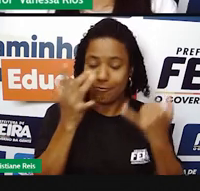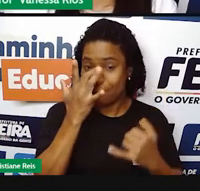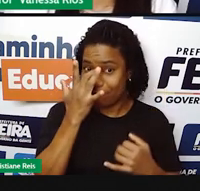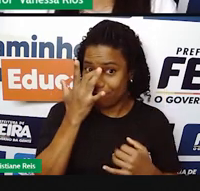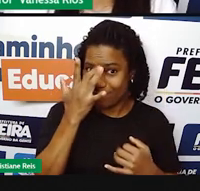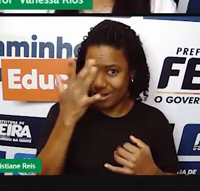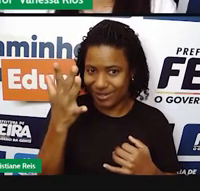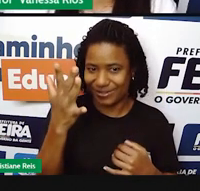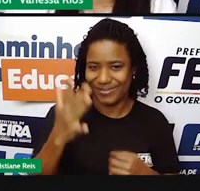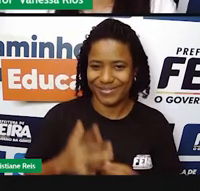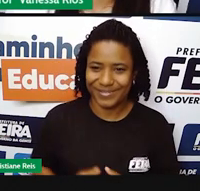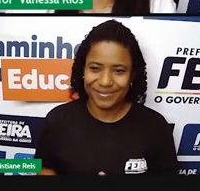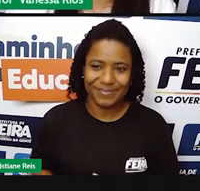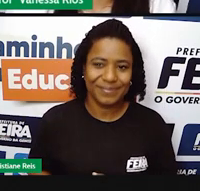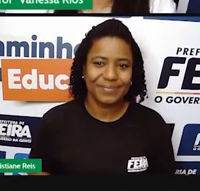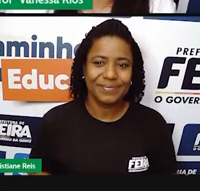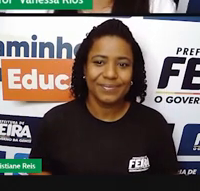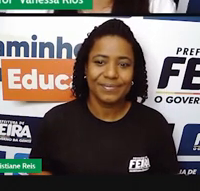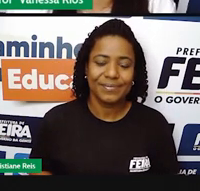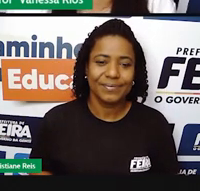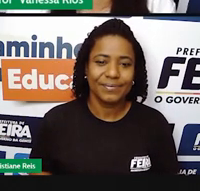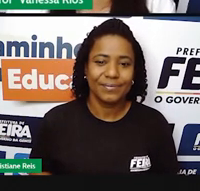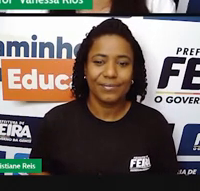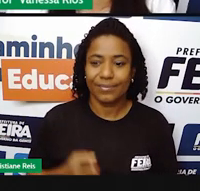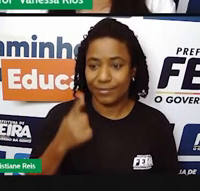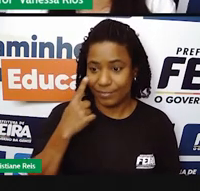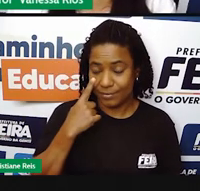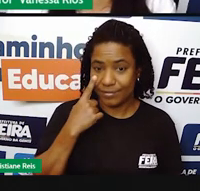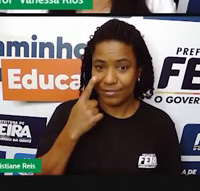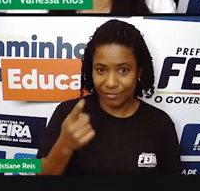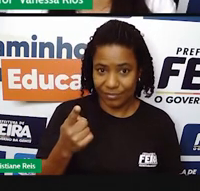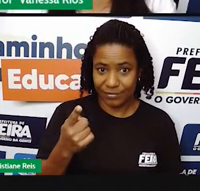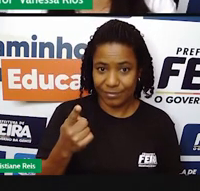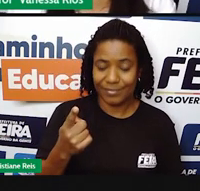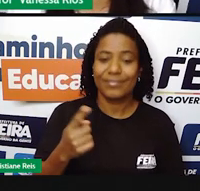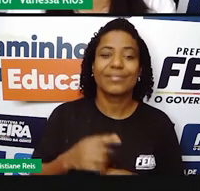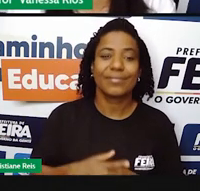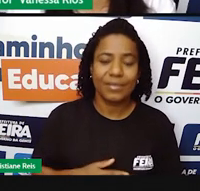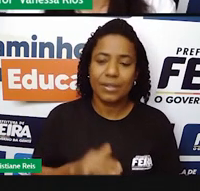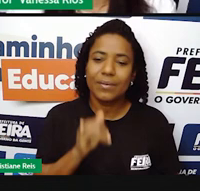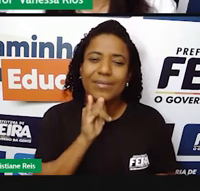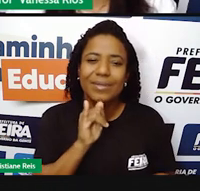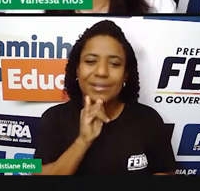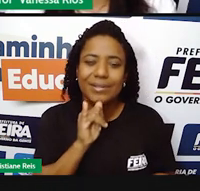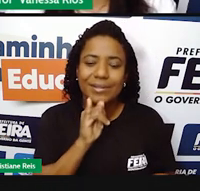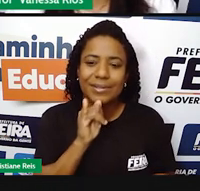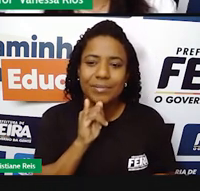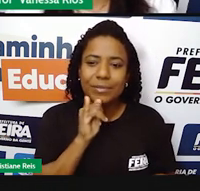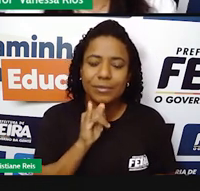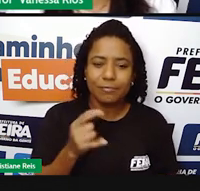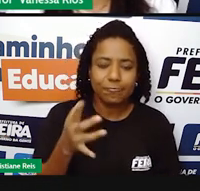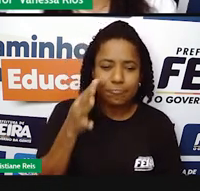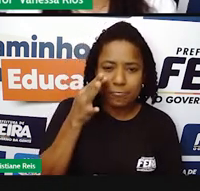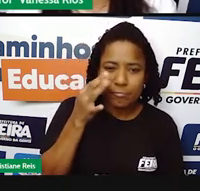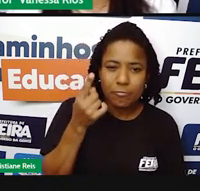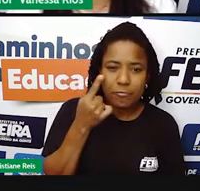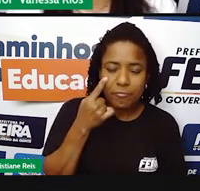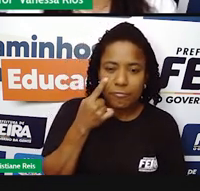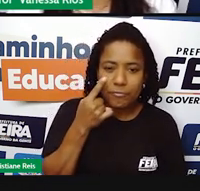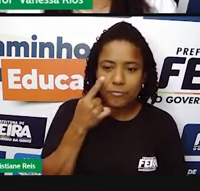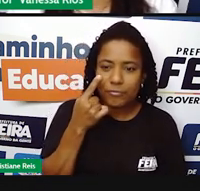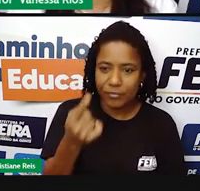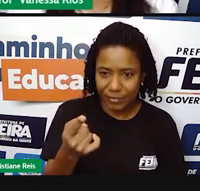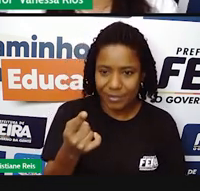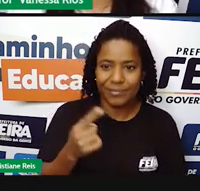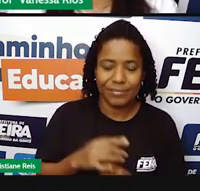pelo texto. A Pro colocou esse exemplo aí para a gente observar, né? Essa é uma reportagem